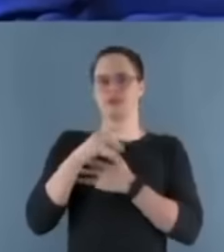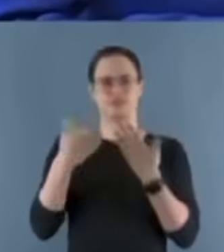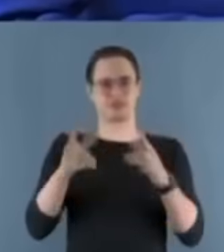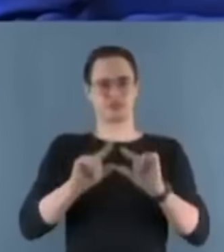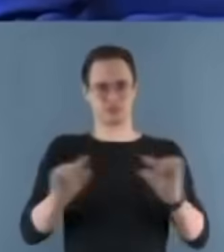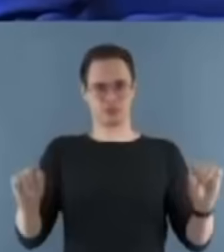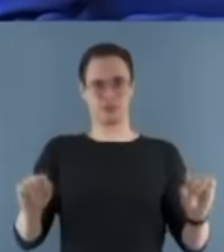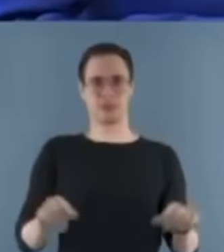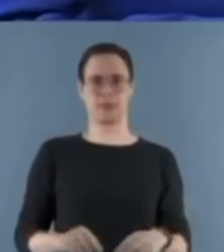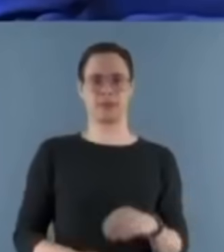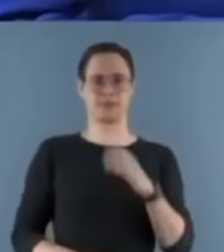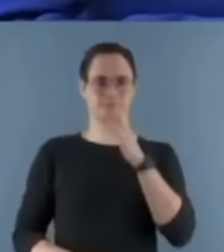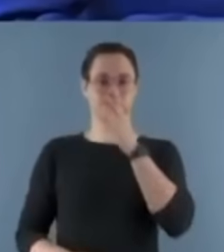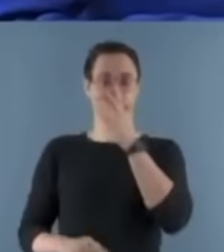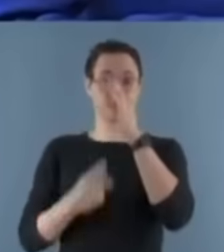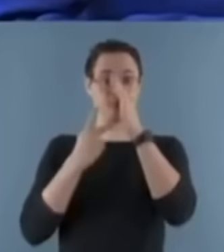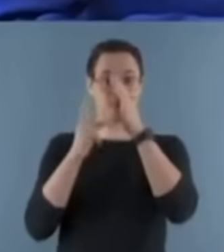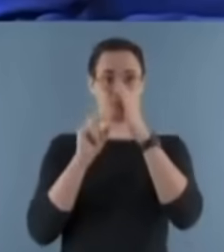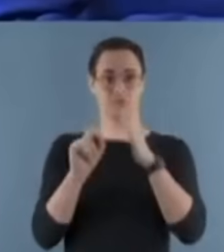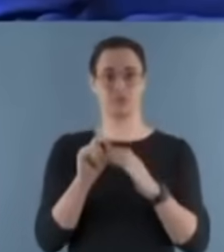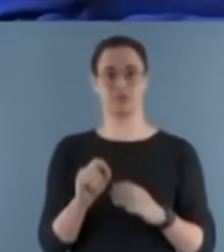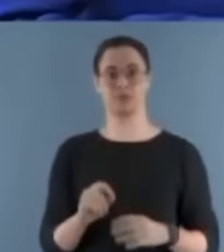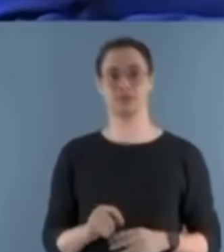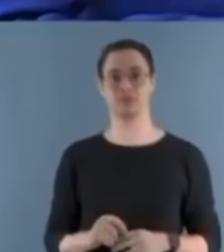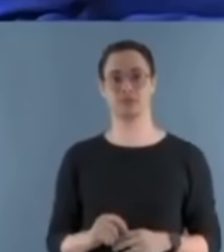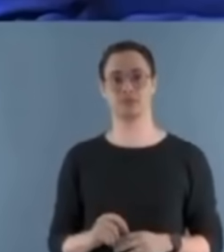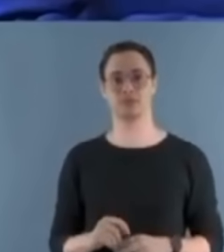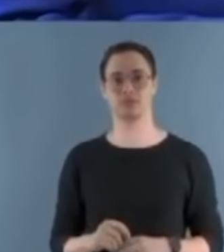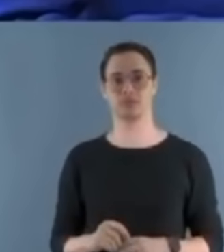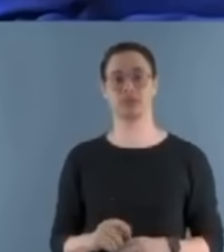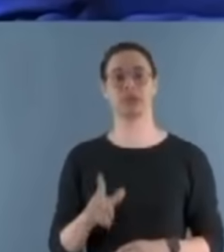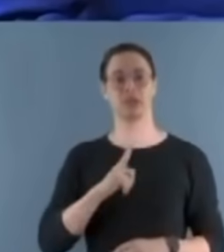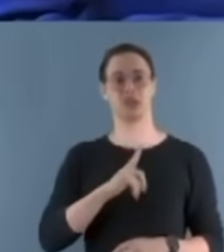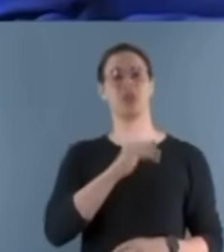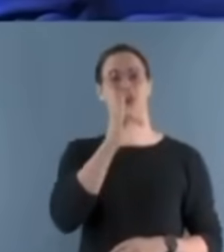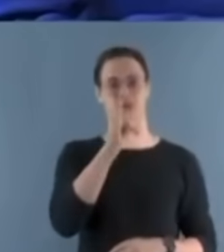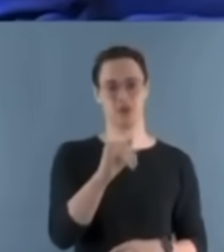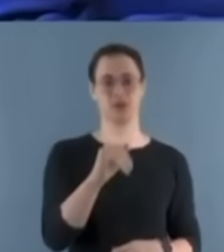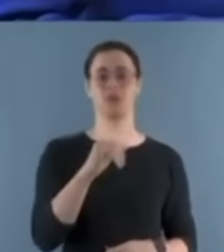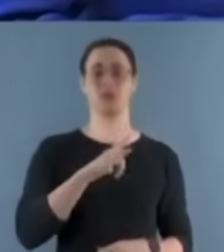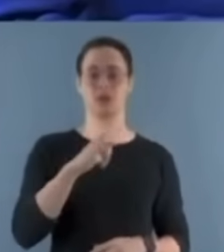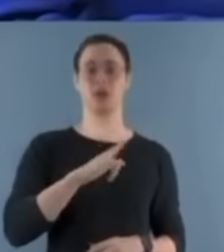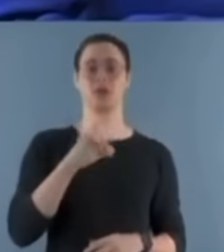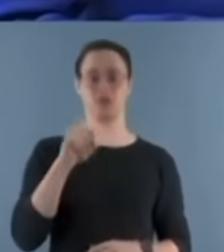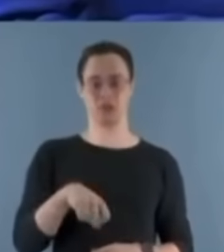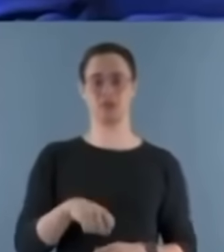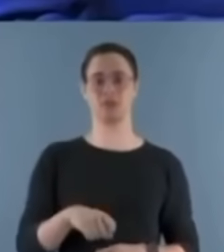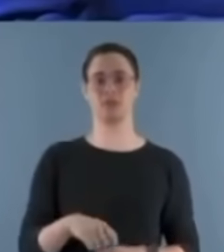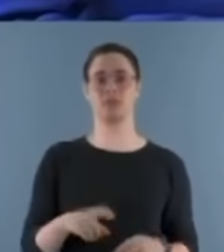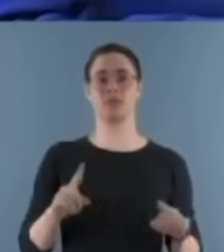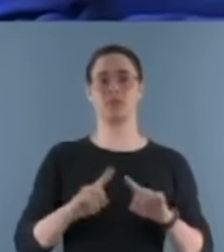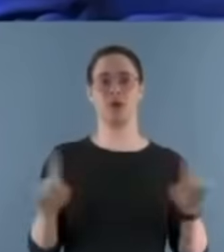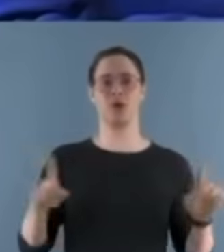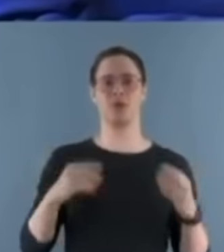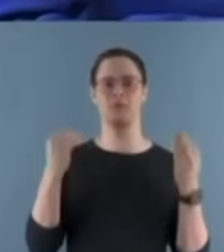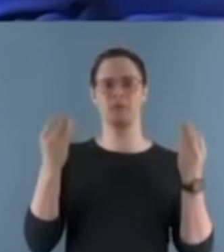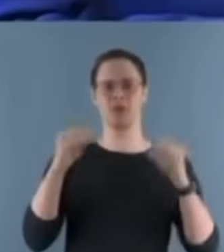frase que diz o seguinte: teve aviso, teve informe do sistema de inteligência, mas colocou